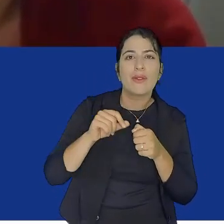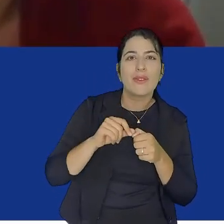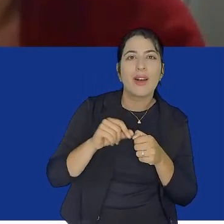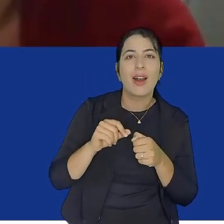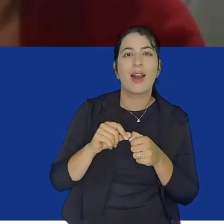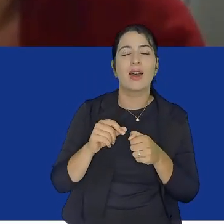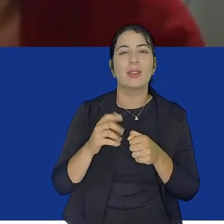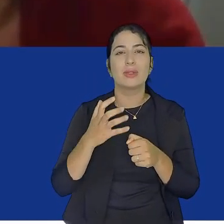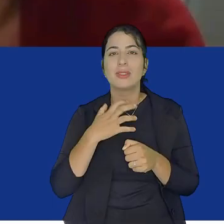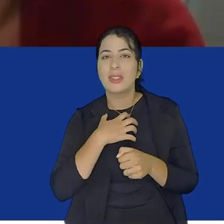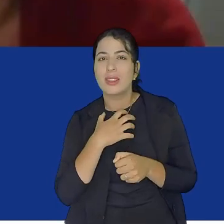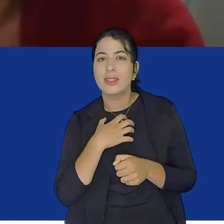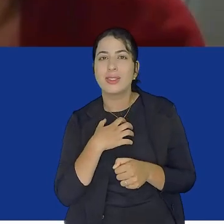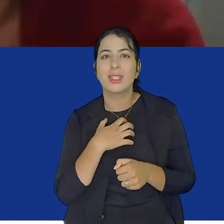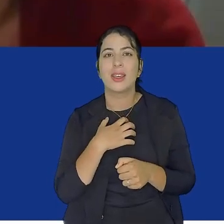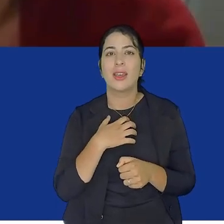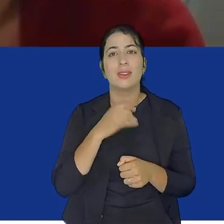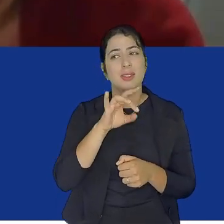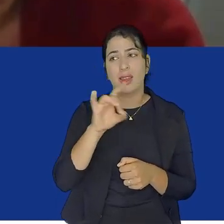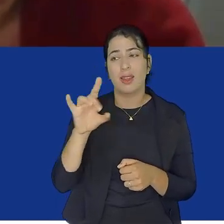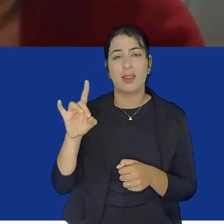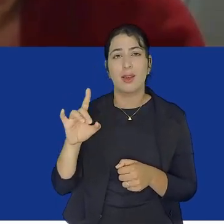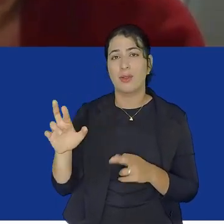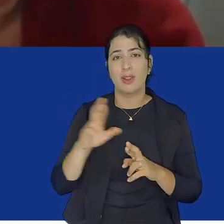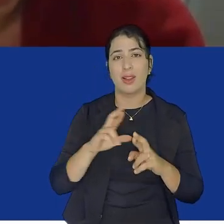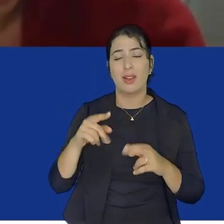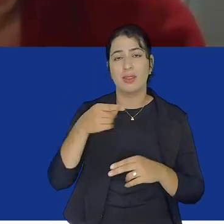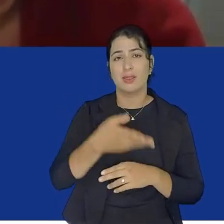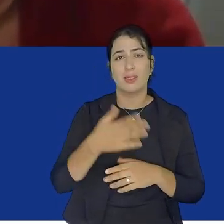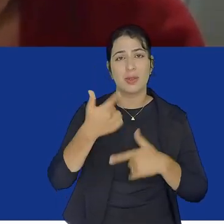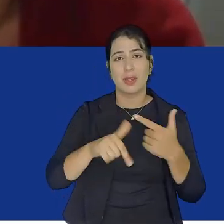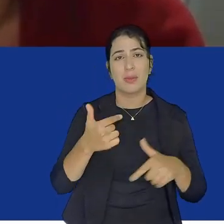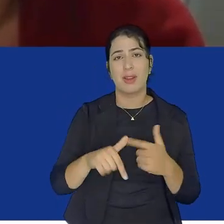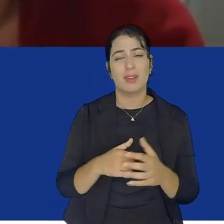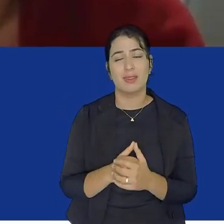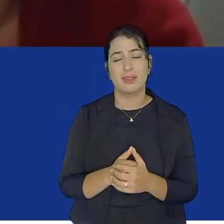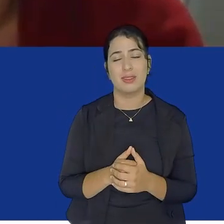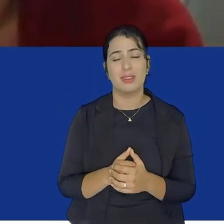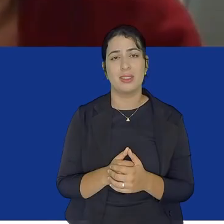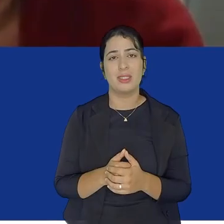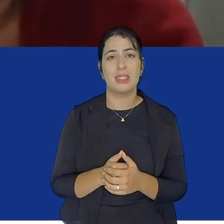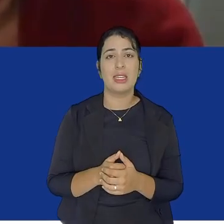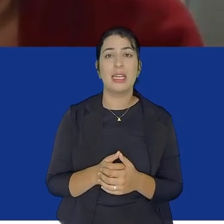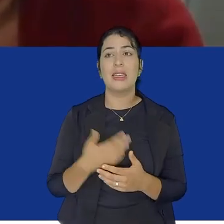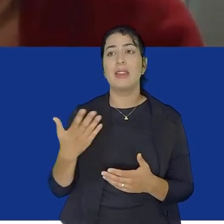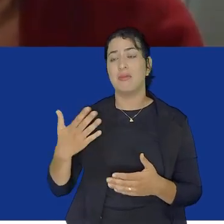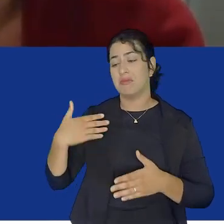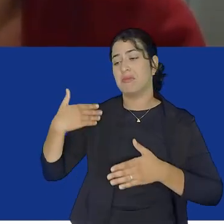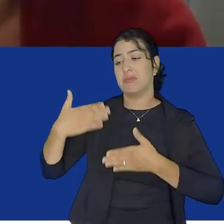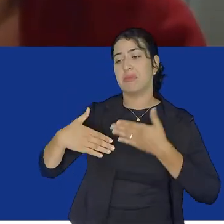as pessoas em relação ao seu trabalho. Muitas normas não ditas, muitos acordos que vão acontecendo